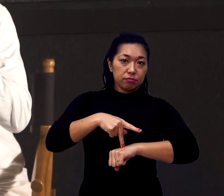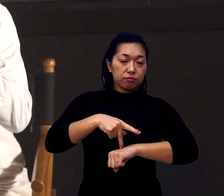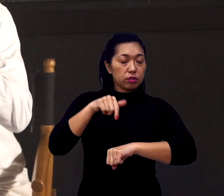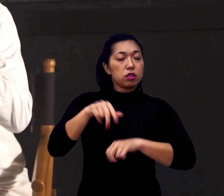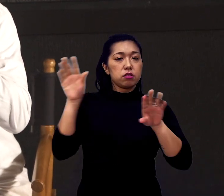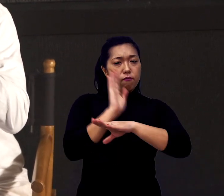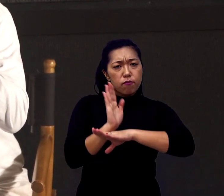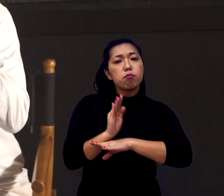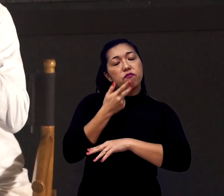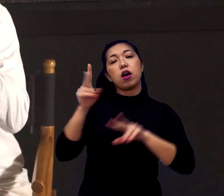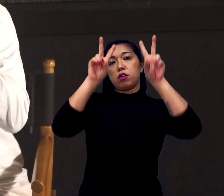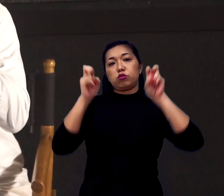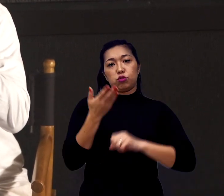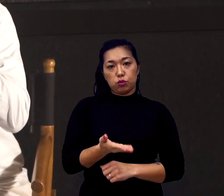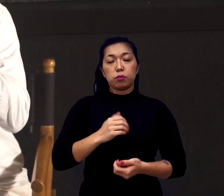né?